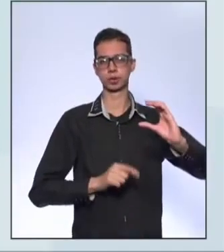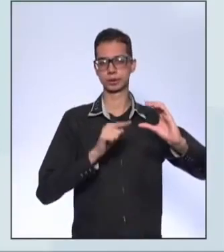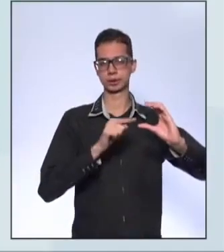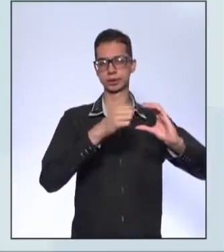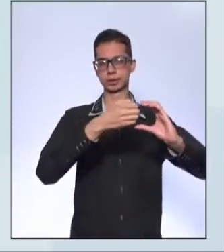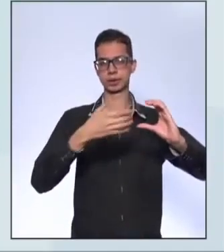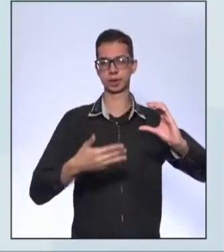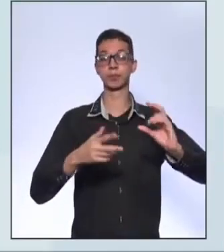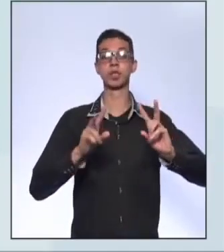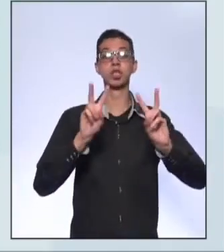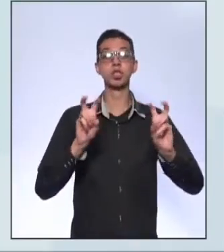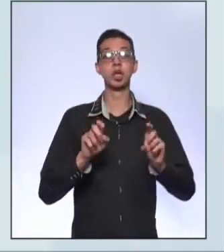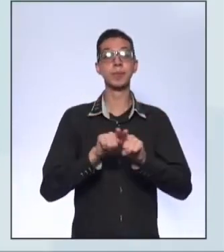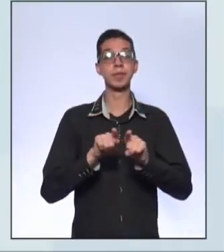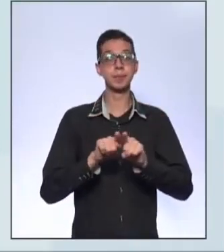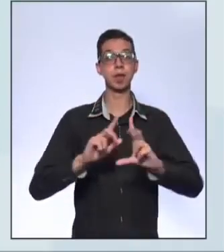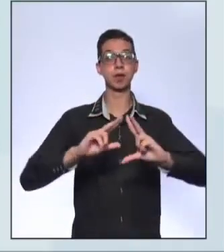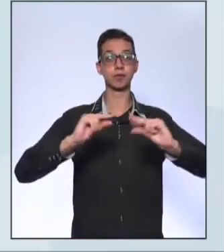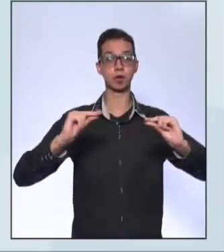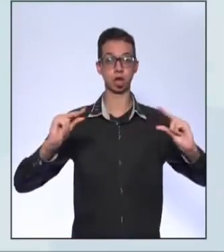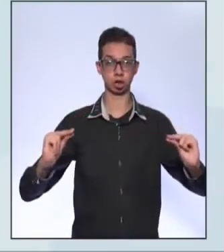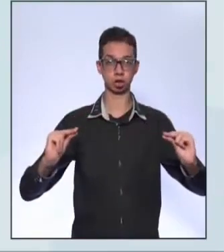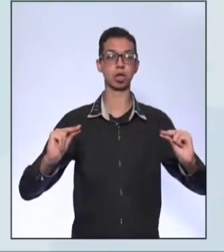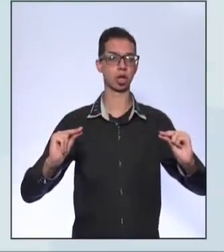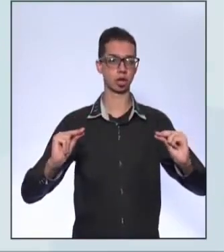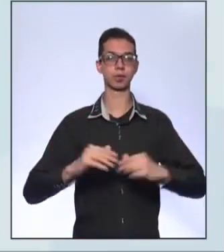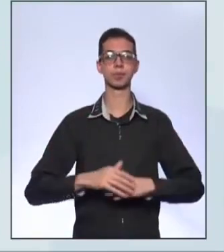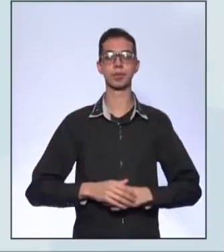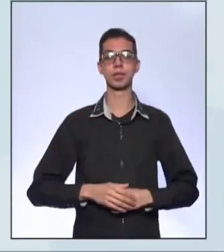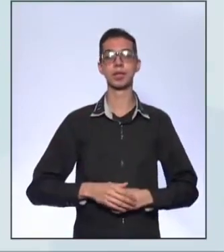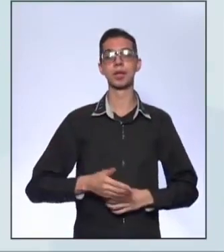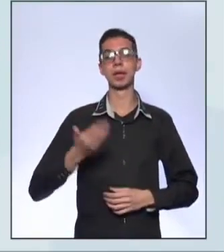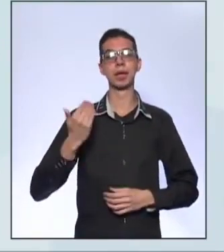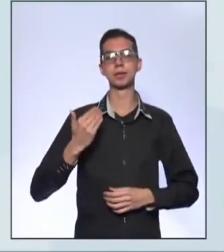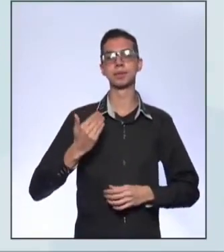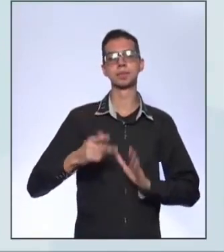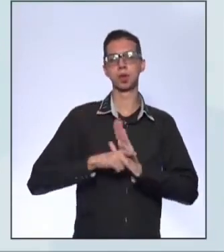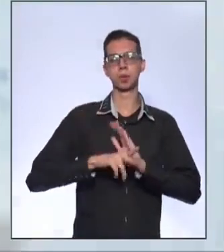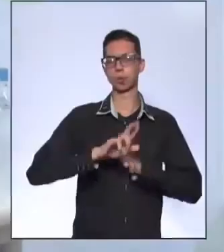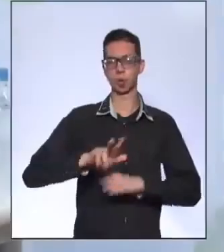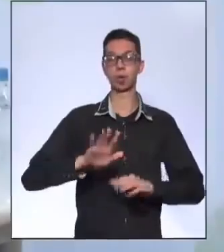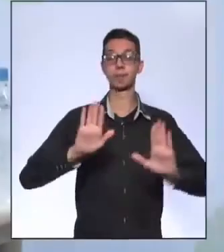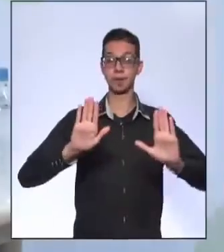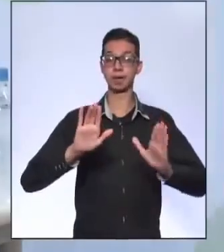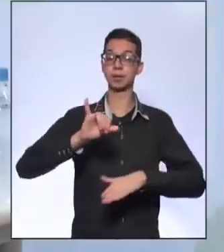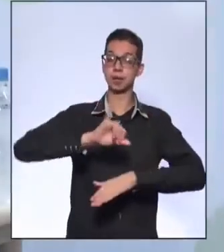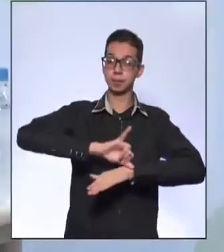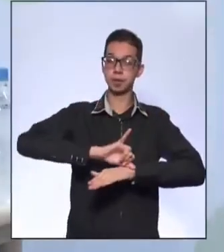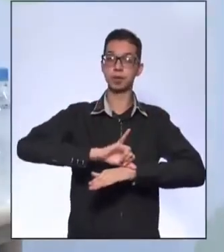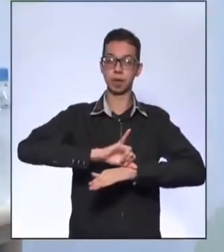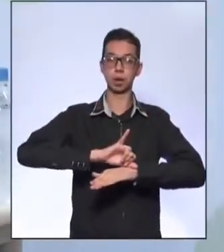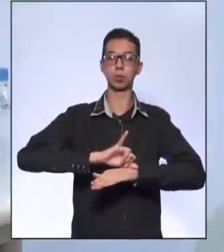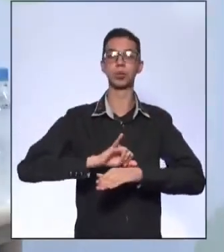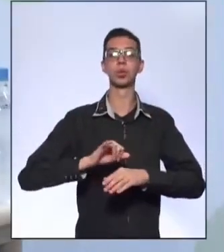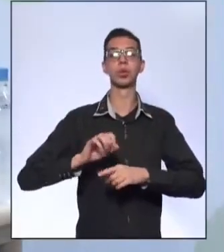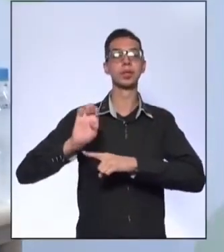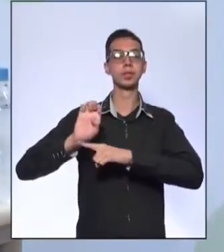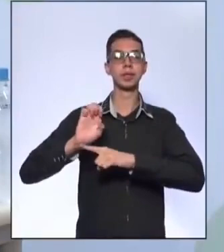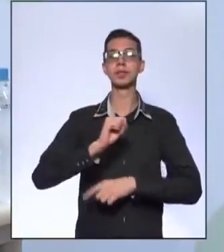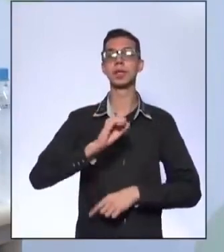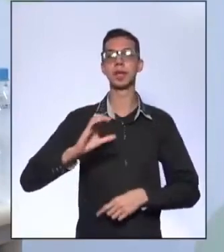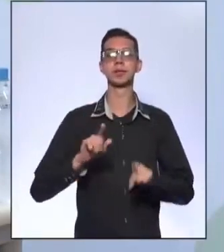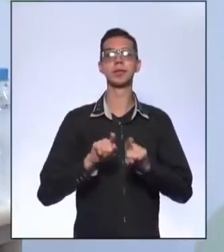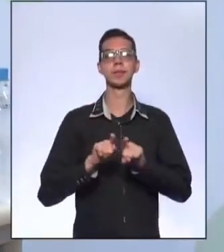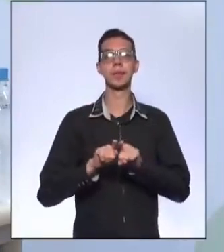relação de Florianópolis é que não fazia parte que é a capital de Santa Catarina e Vitória do Espírito Santo